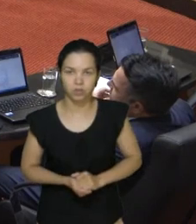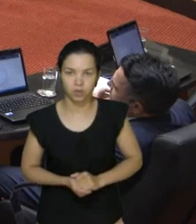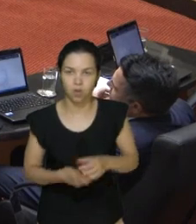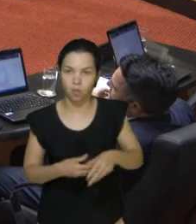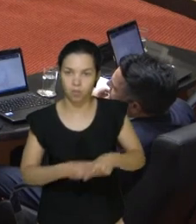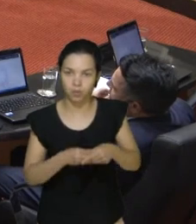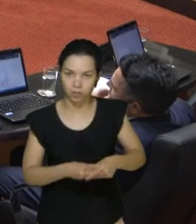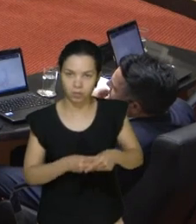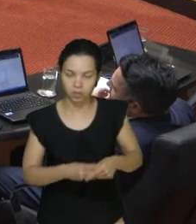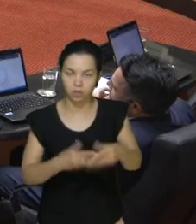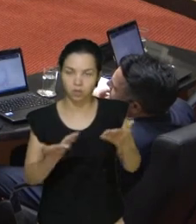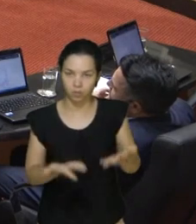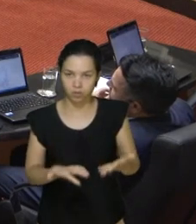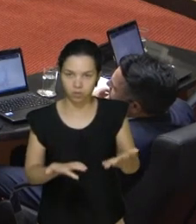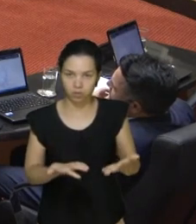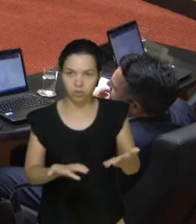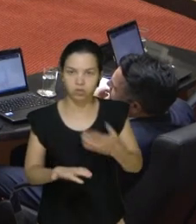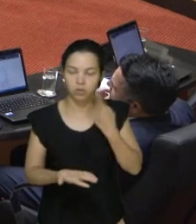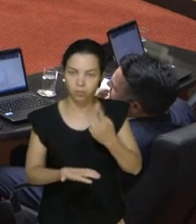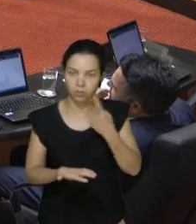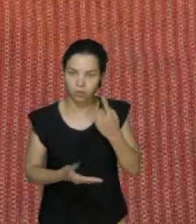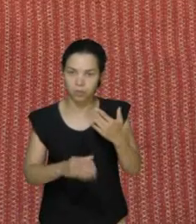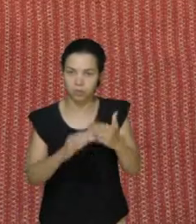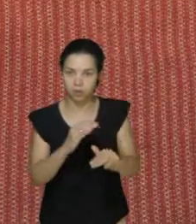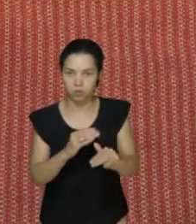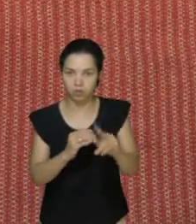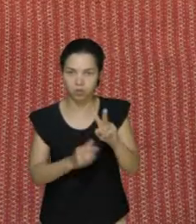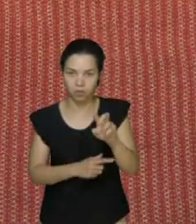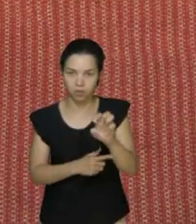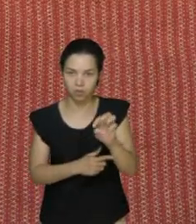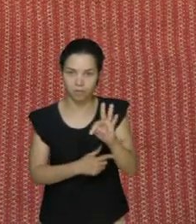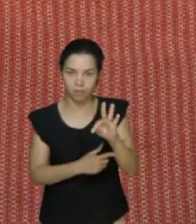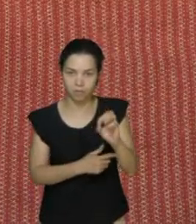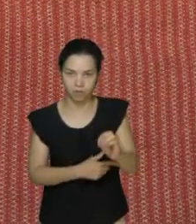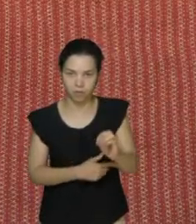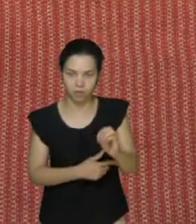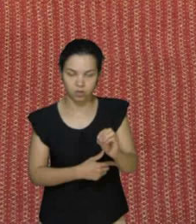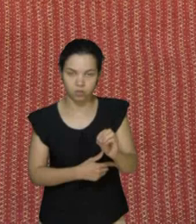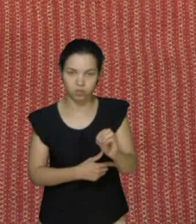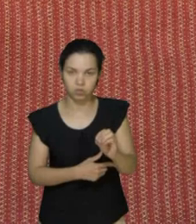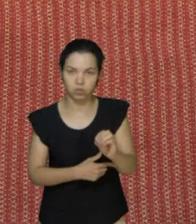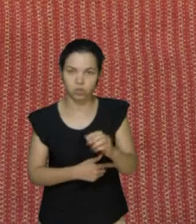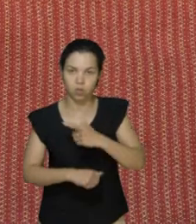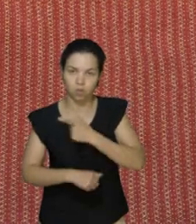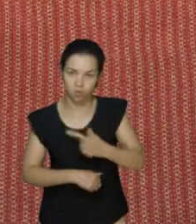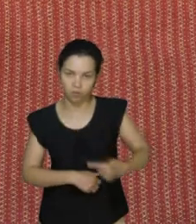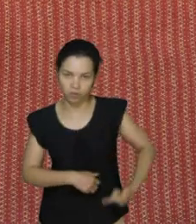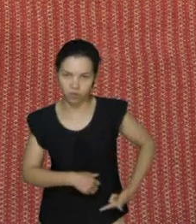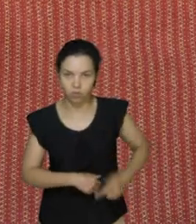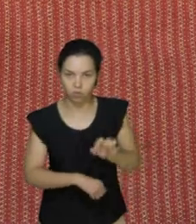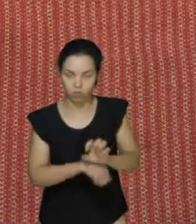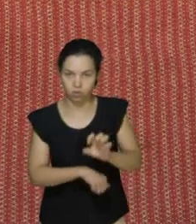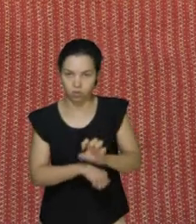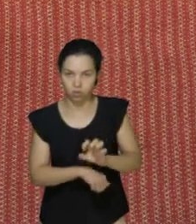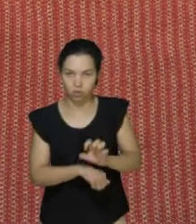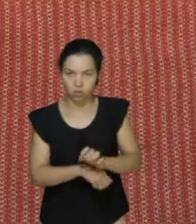novos deputados. Mensagem de veto encabida do governador do Estado, no qual o projeto de lei